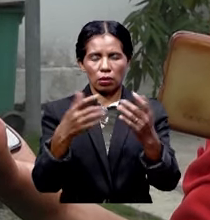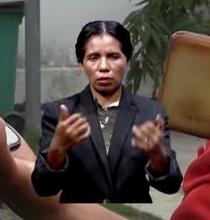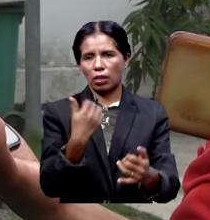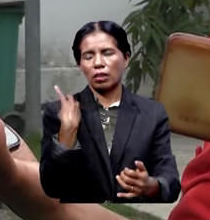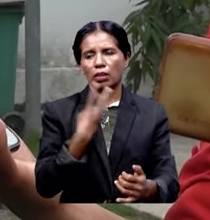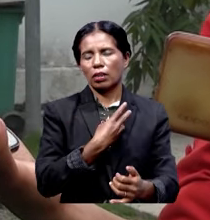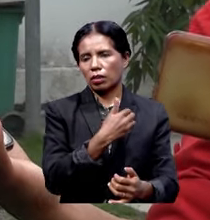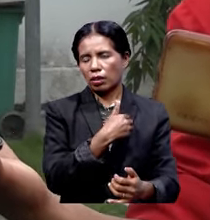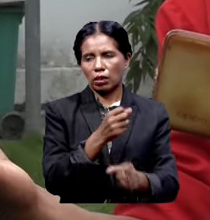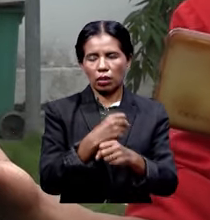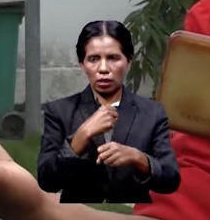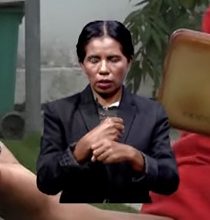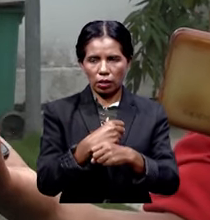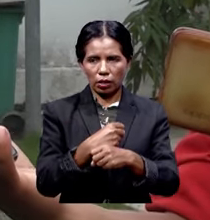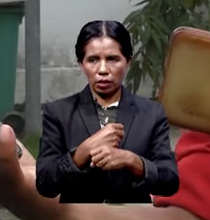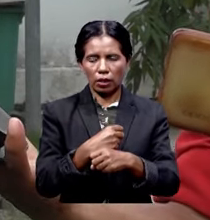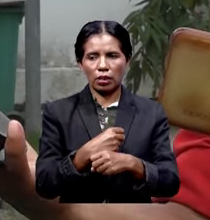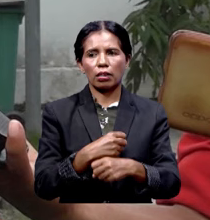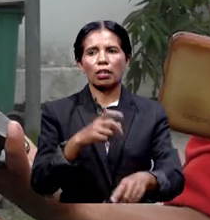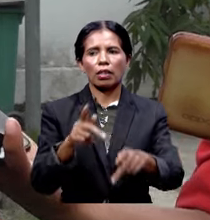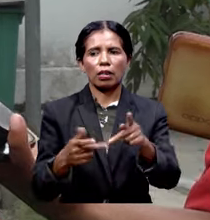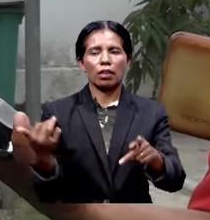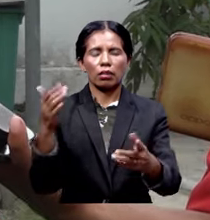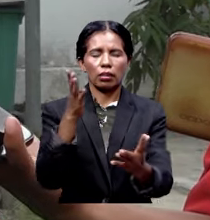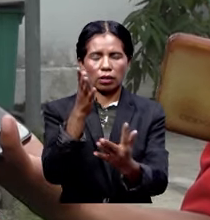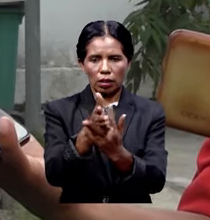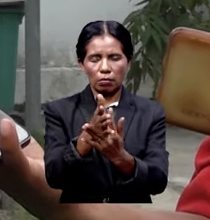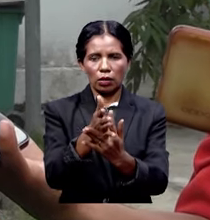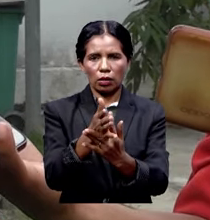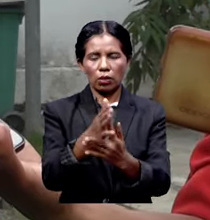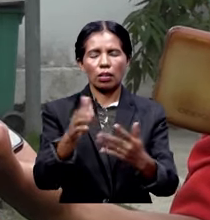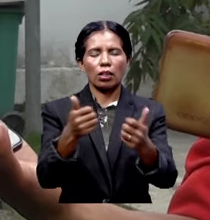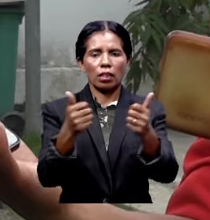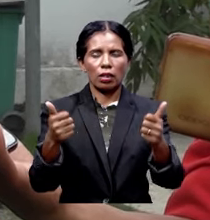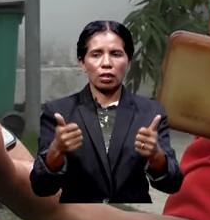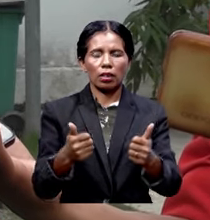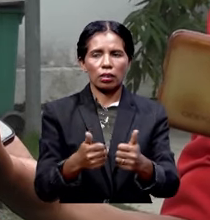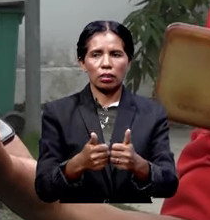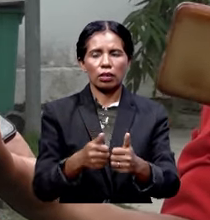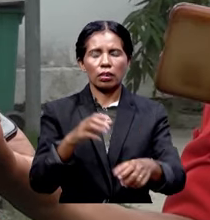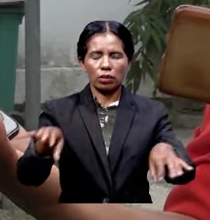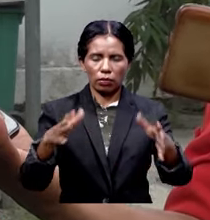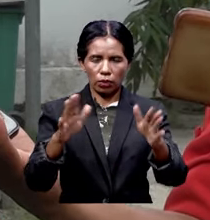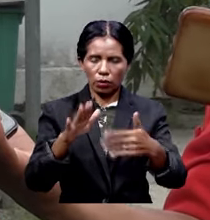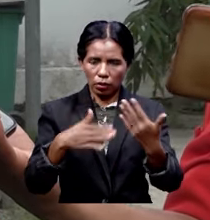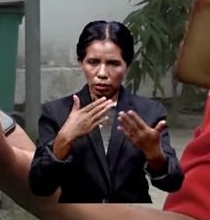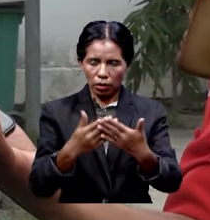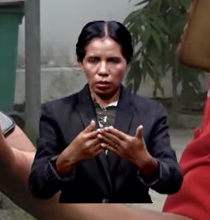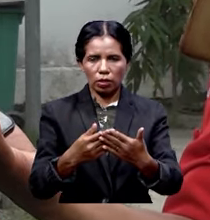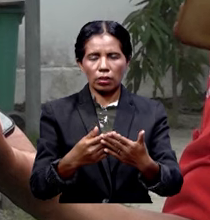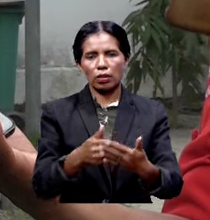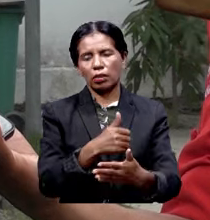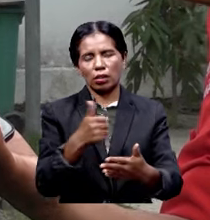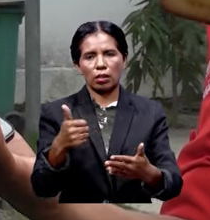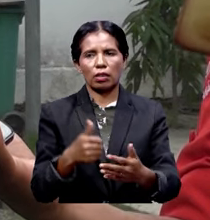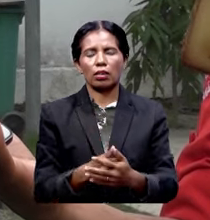calo. Agente sira, né? Né? Cabe tomar ba agente ou casuais ou termo certo.